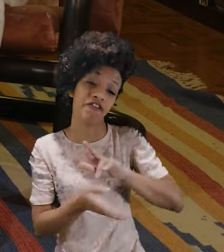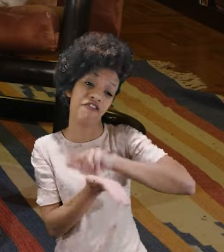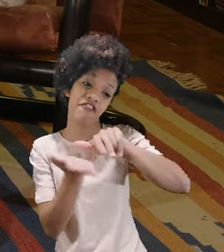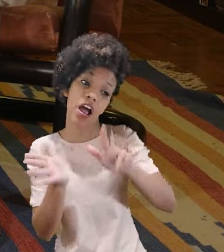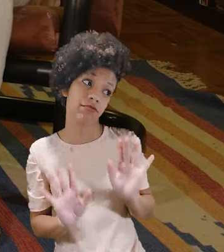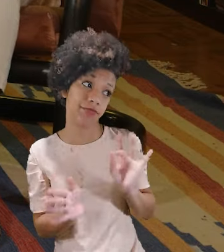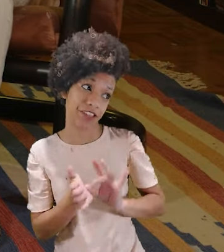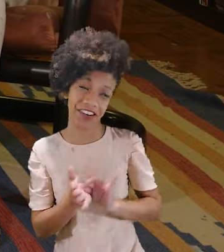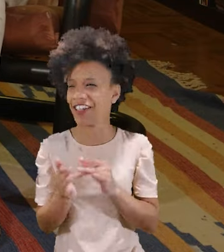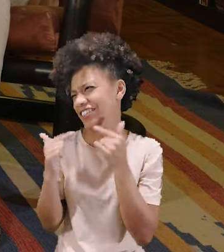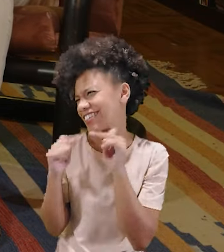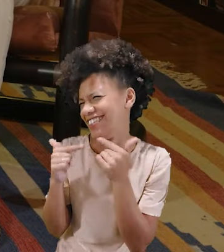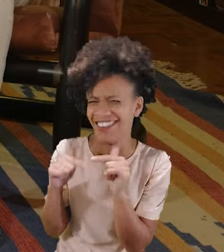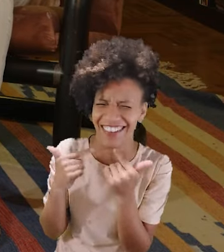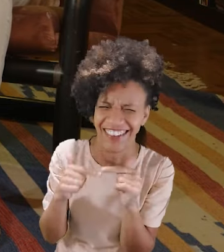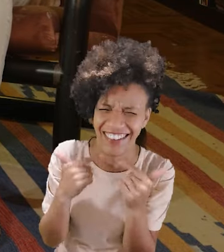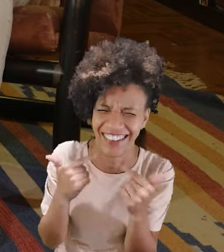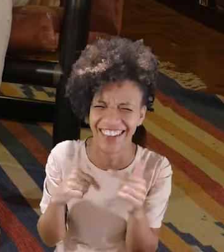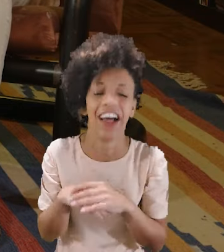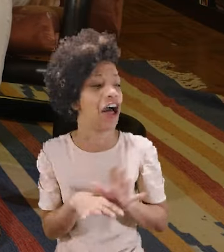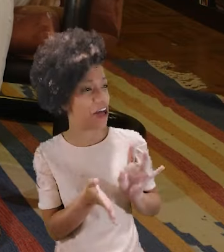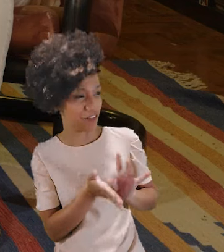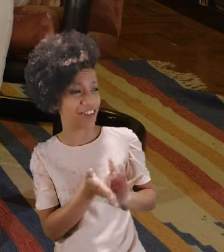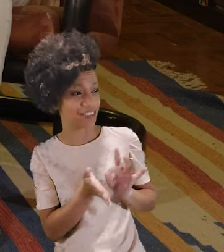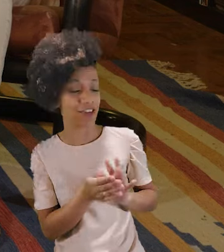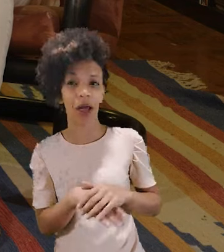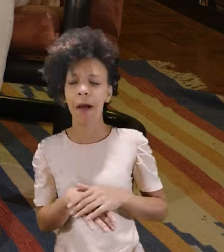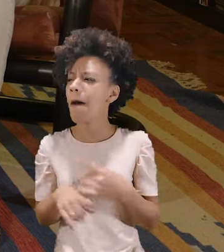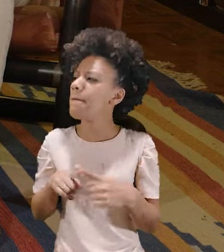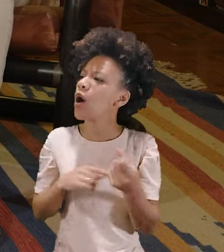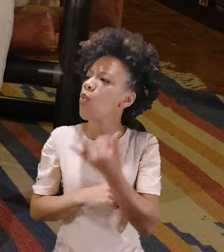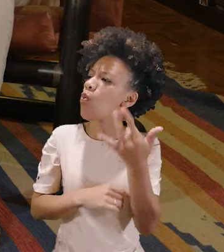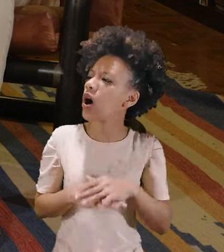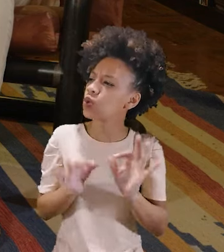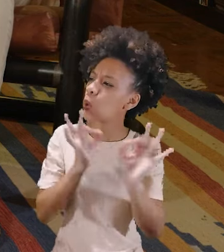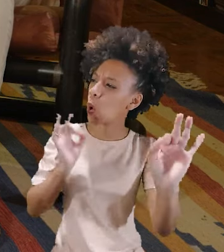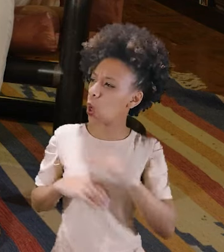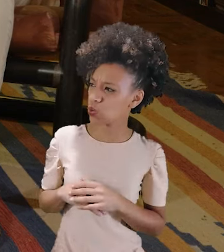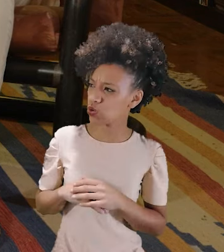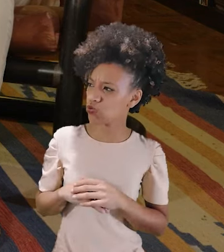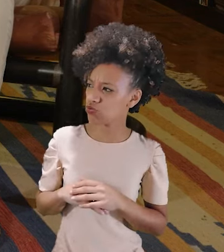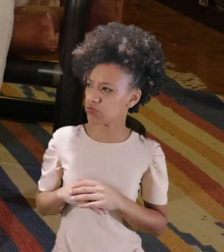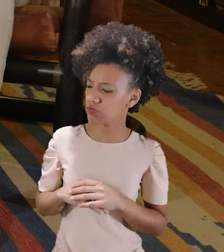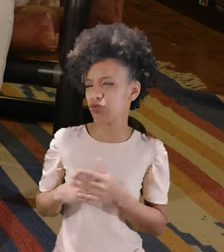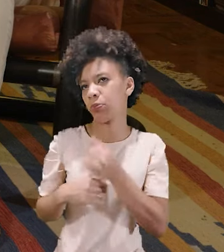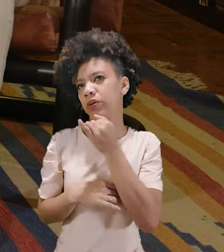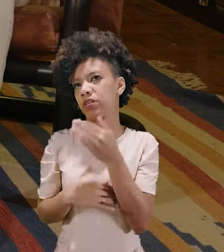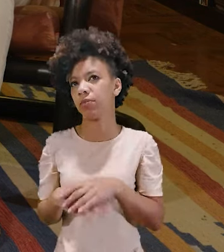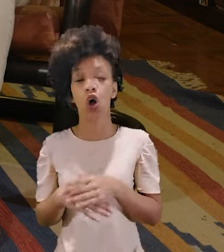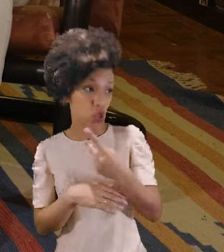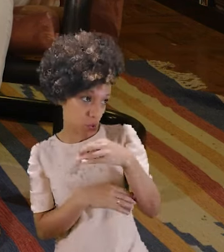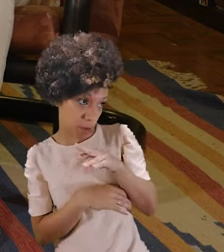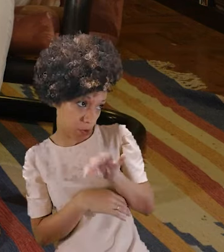é verdade essa cara é verdade o que aconteceu com vocês ficam geralmente fora do mar quando